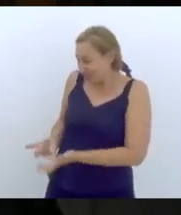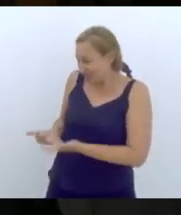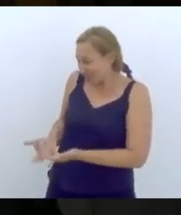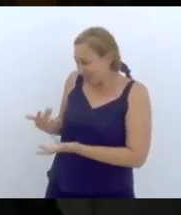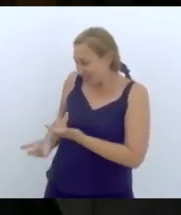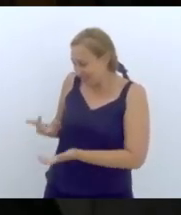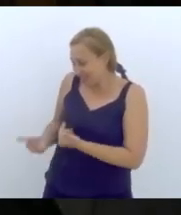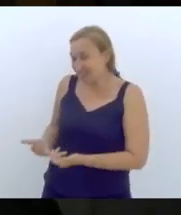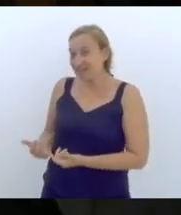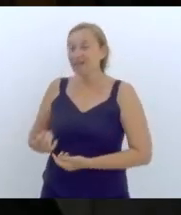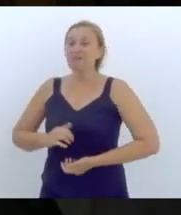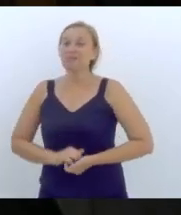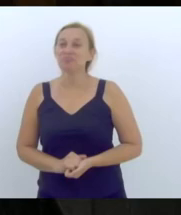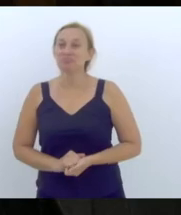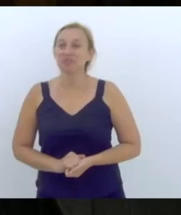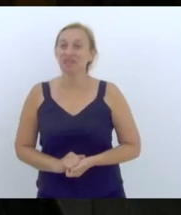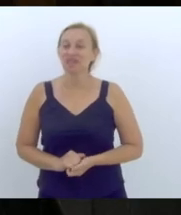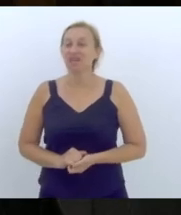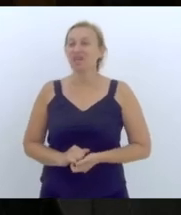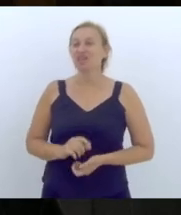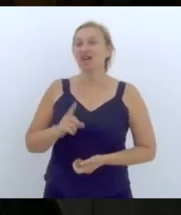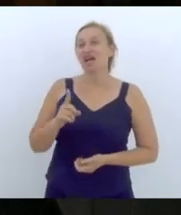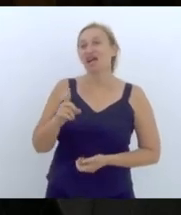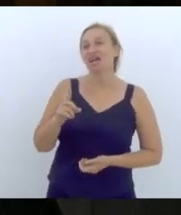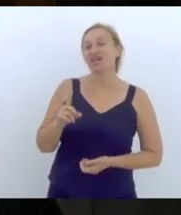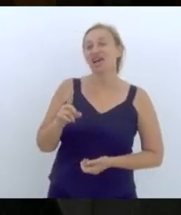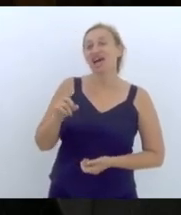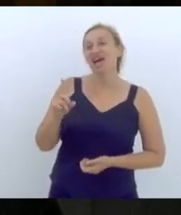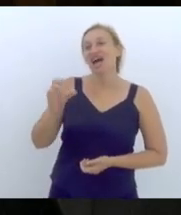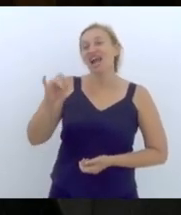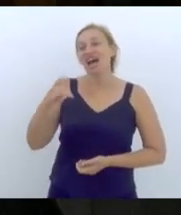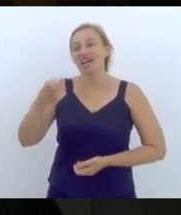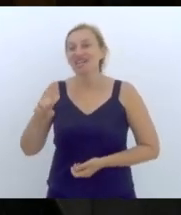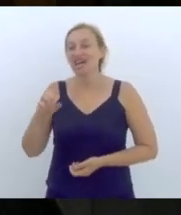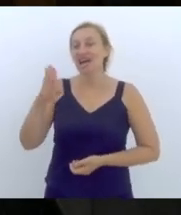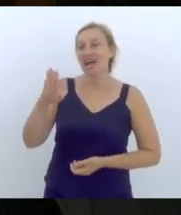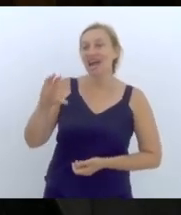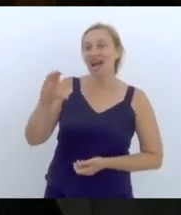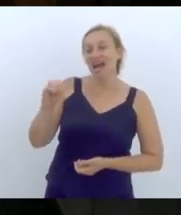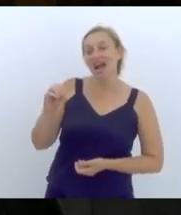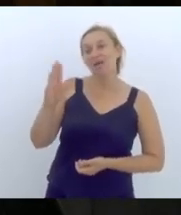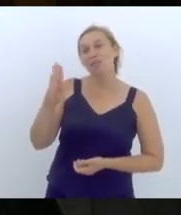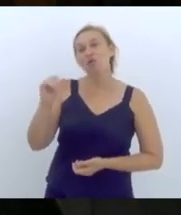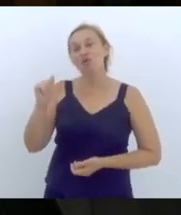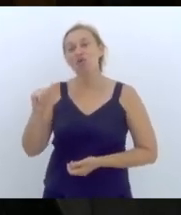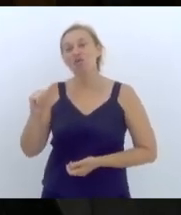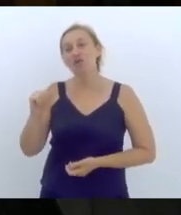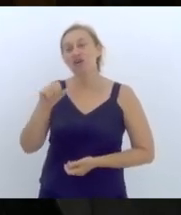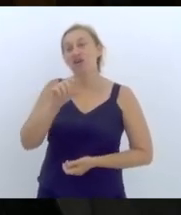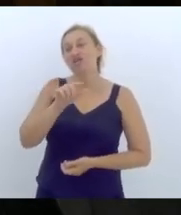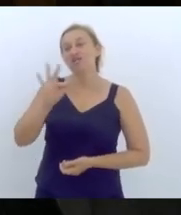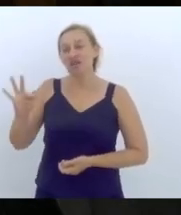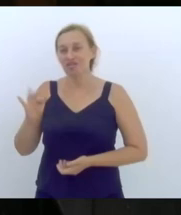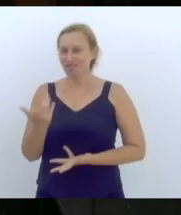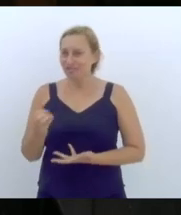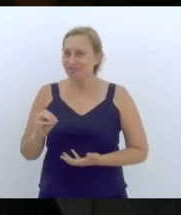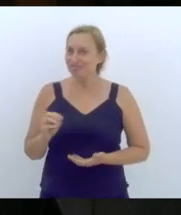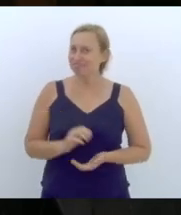filho no lounge chamado Buda Lounge Cabo Frio, se eles estão levando no inferninho, se eles estão levando no